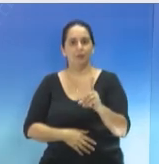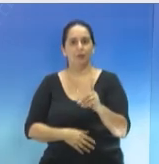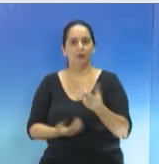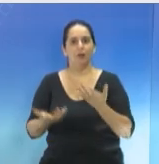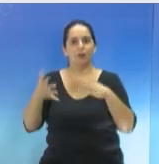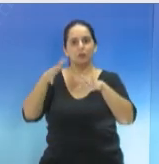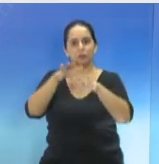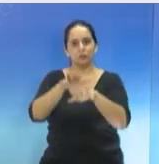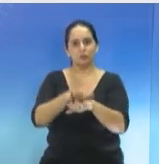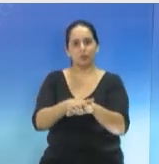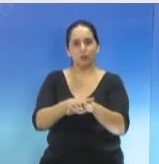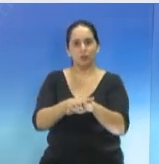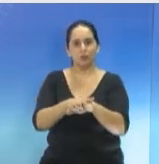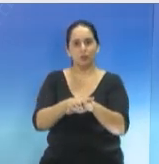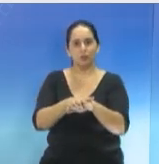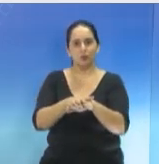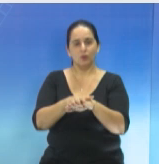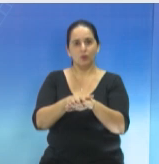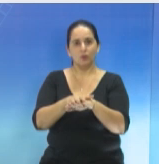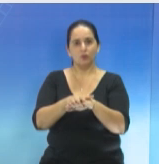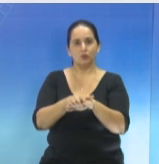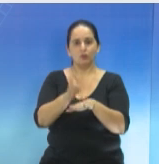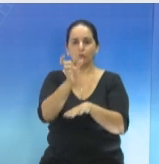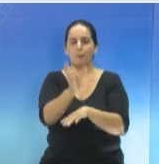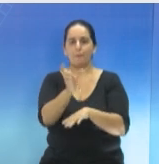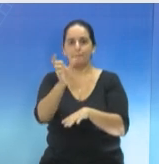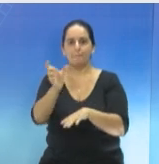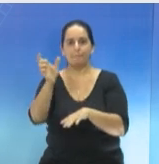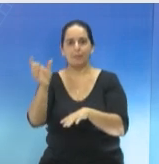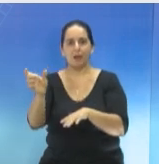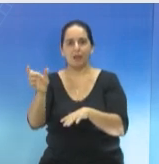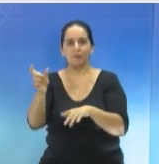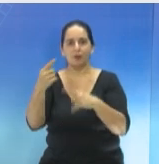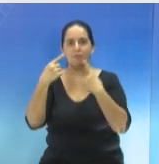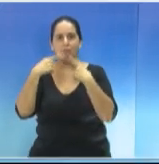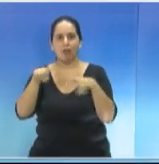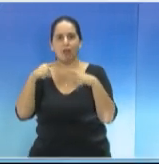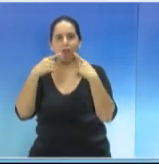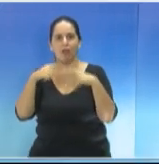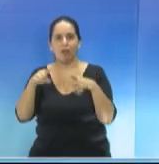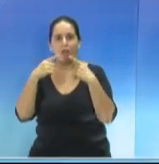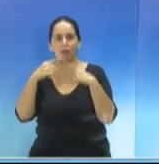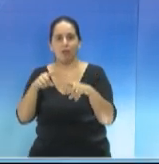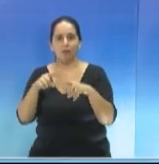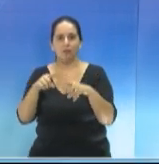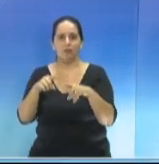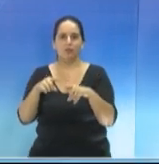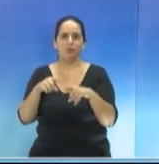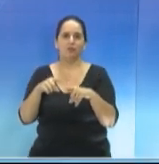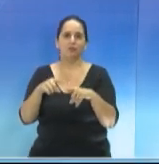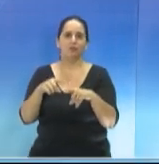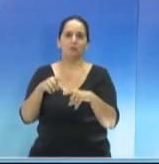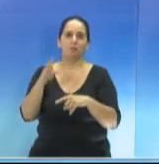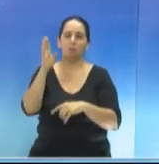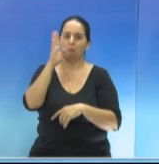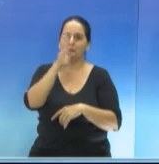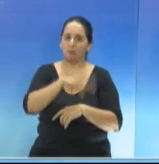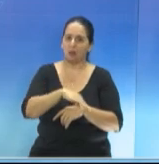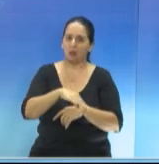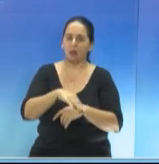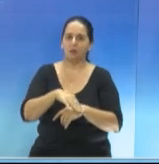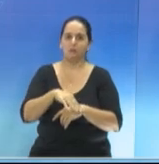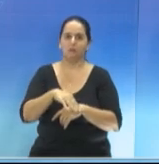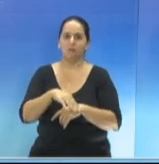Processo de inclusão do palavrão nos hábitos de linguagem. Vocês perceberam algum tipo ali de palavrão, de xingamento,